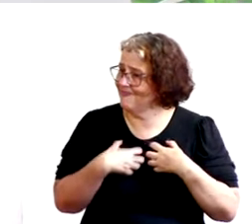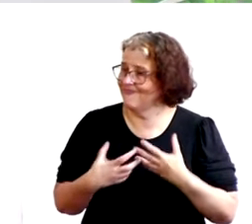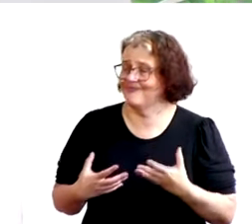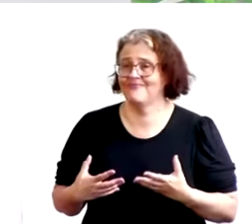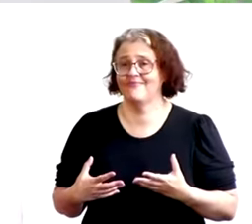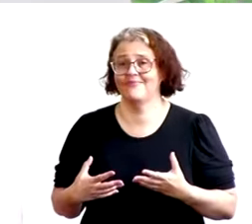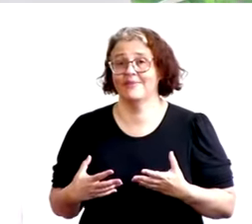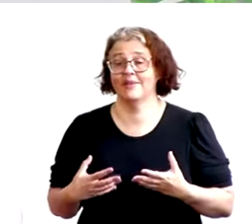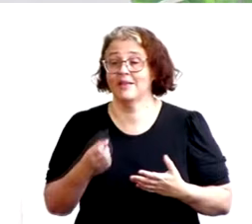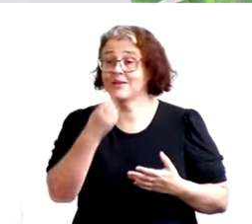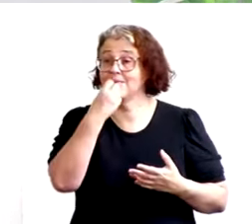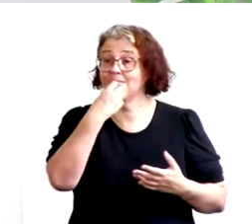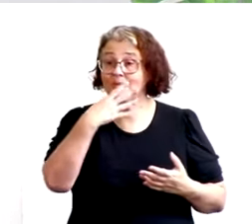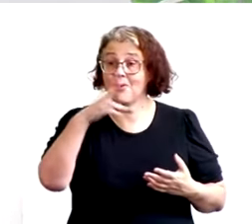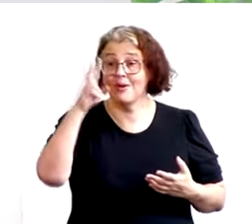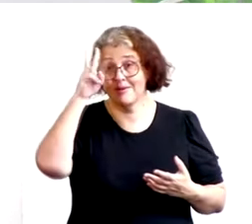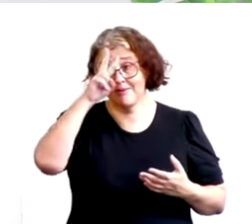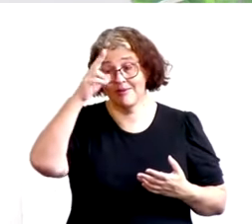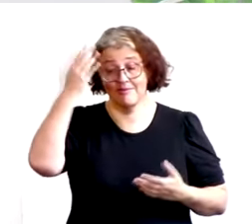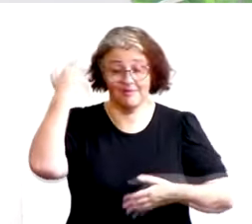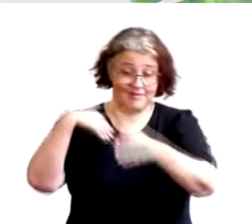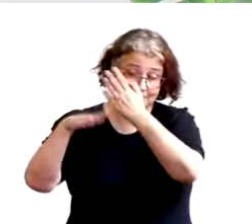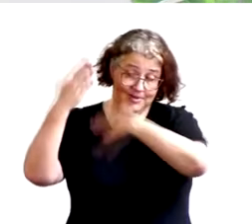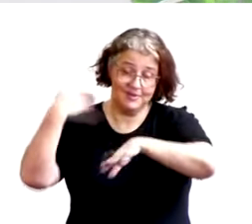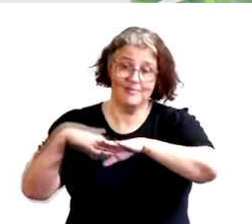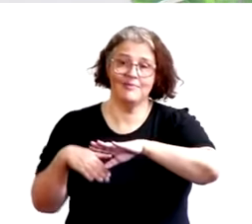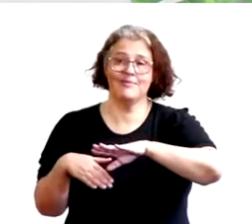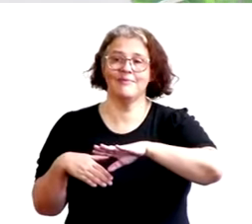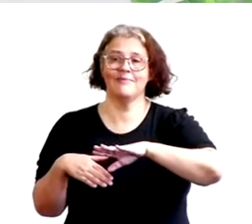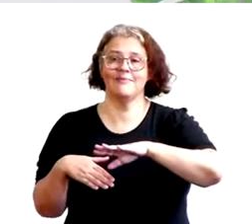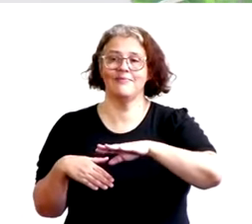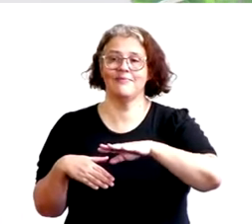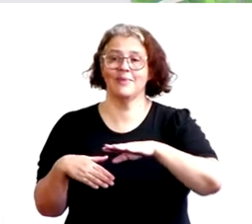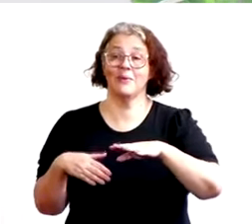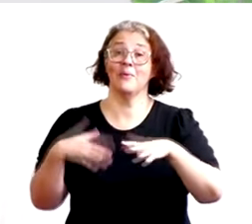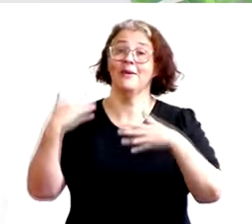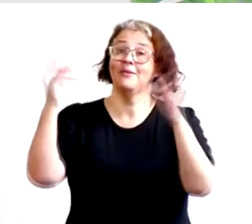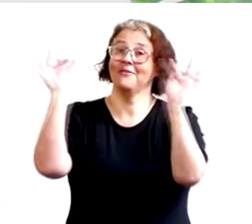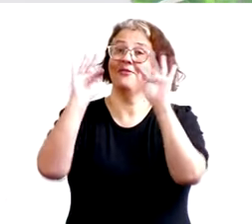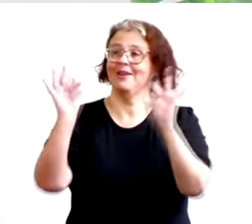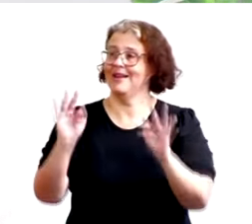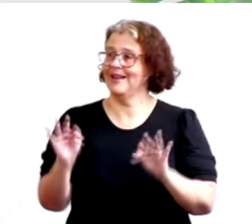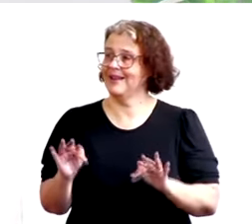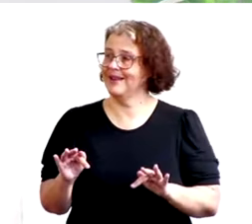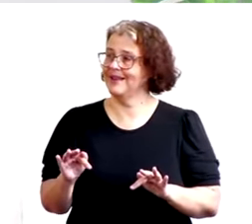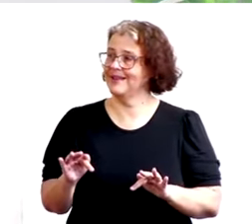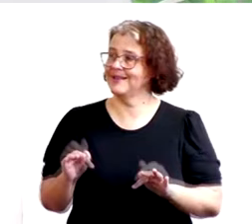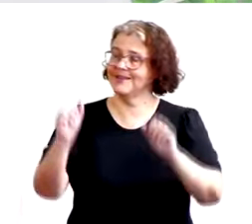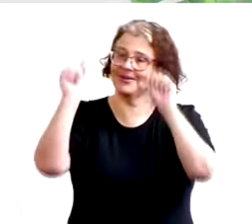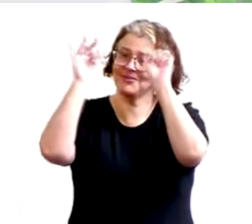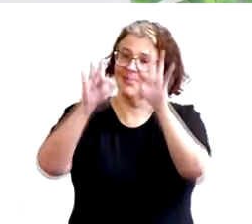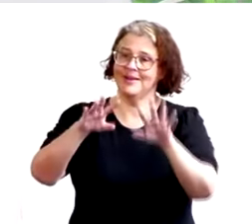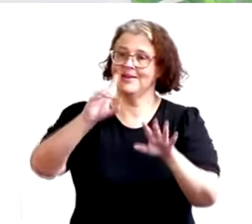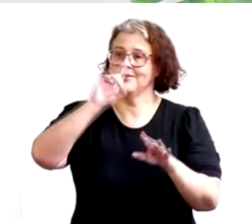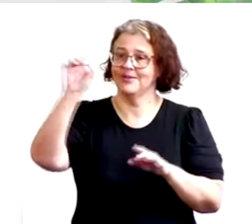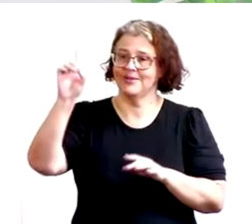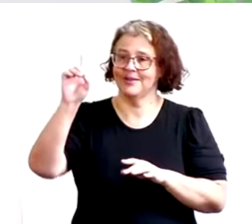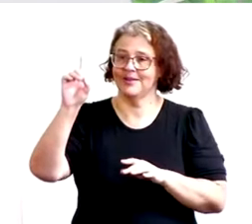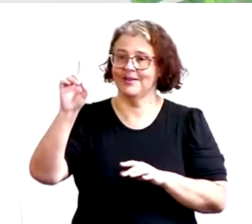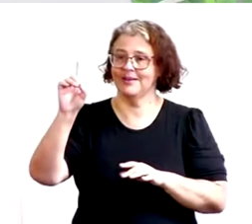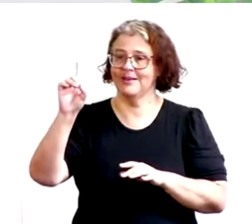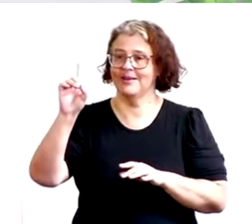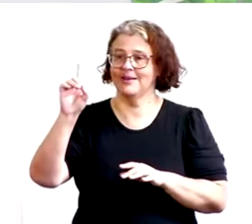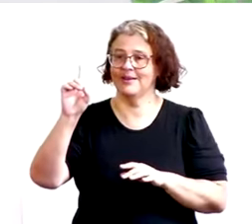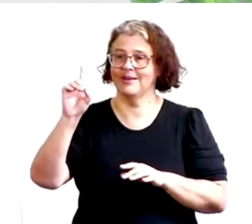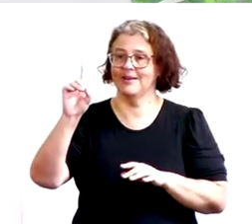as boas memórias do passado quando ele se alegrava por causa das bençãos de Deus e essas o levavam